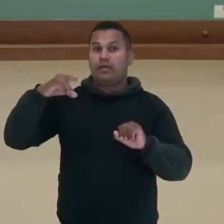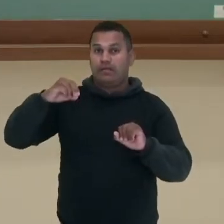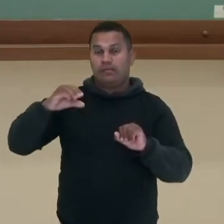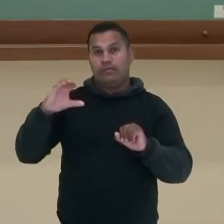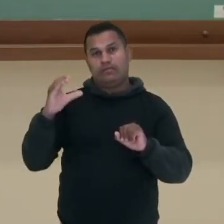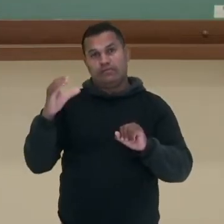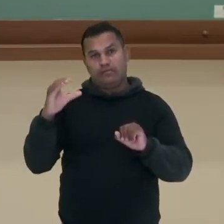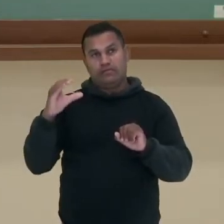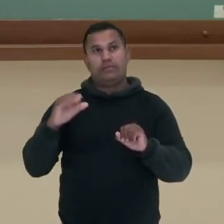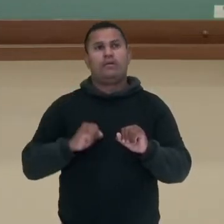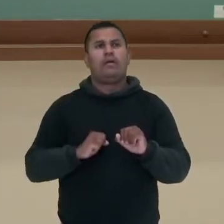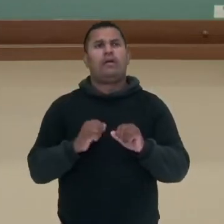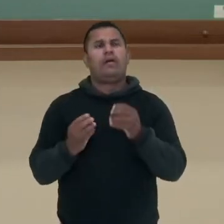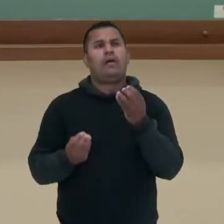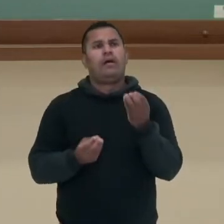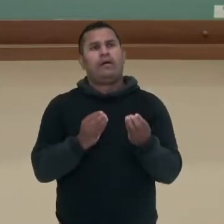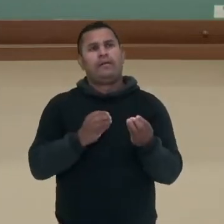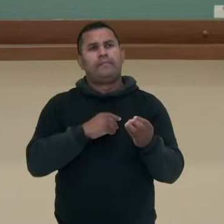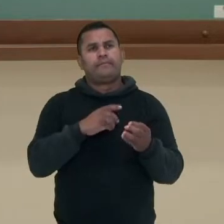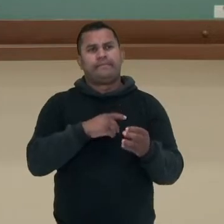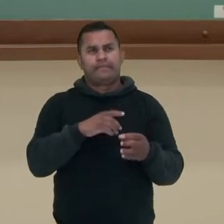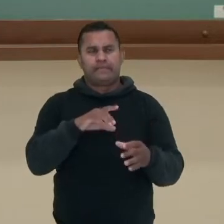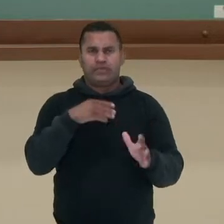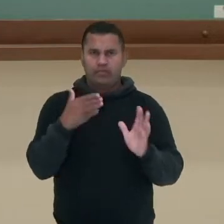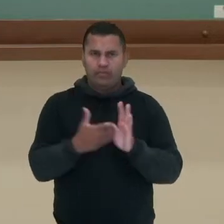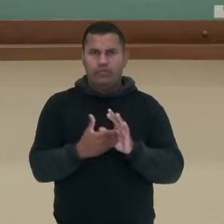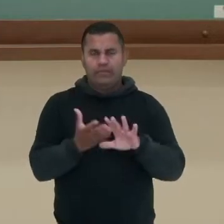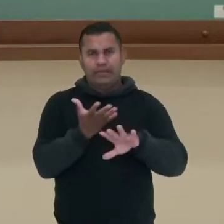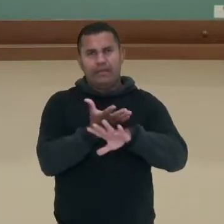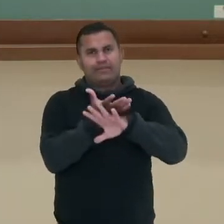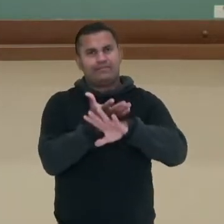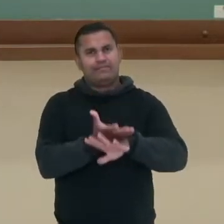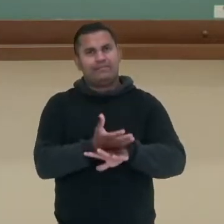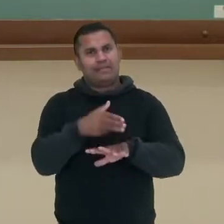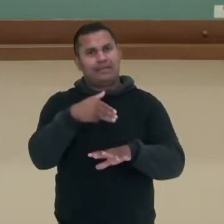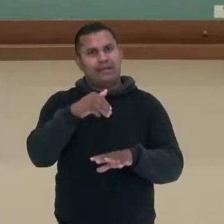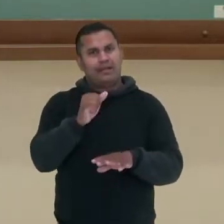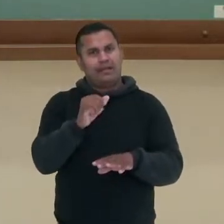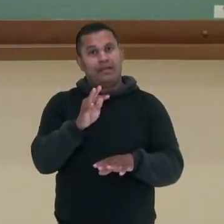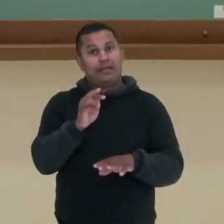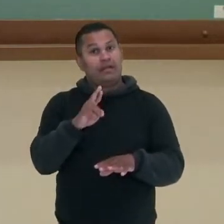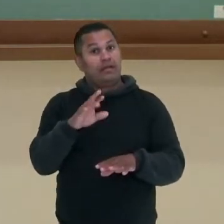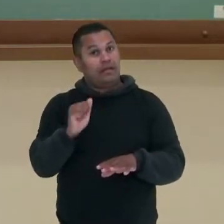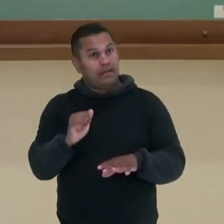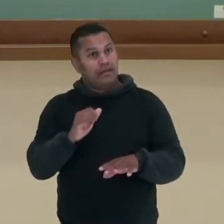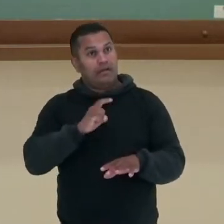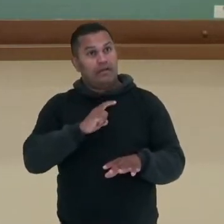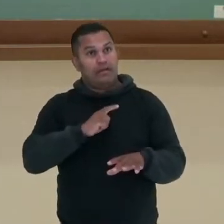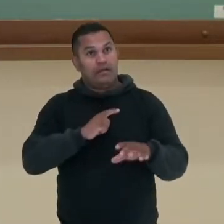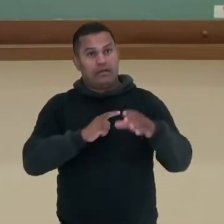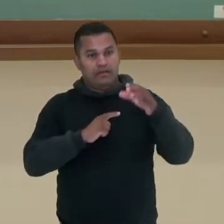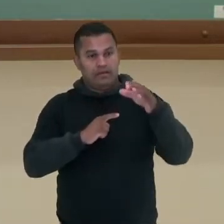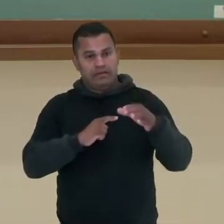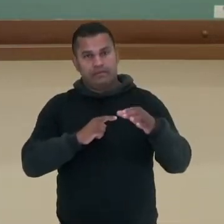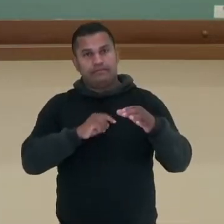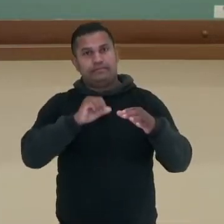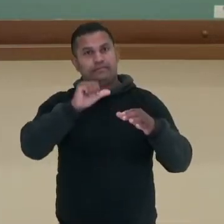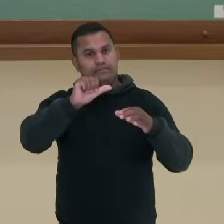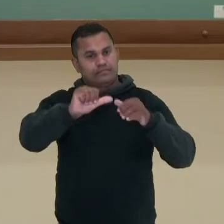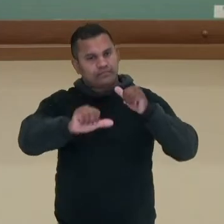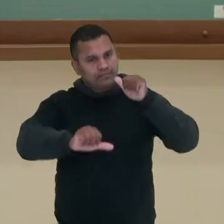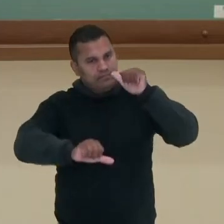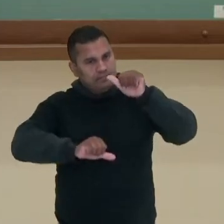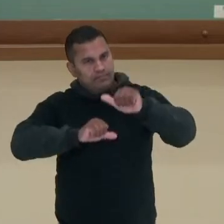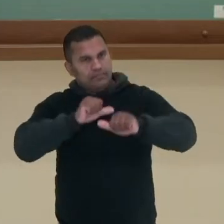carbono? A matéria, ela cicla. Os elementos químicos, eles estão no local e eles vão passando por processos